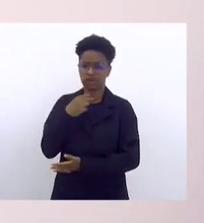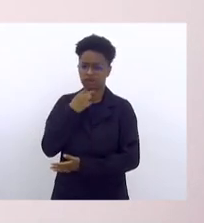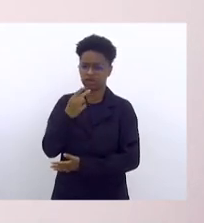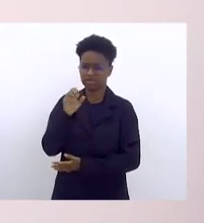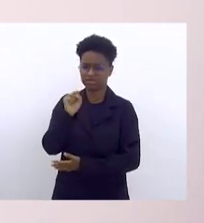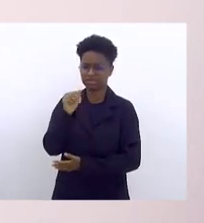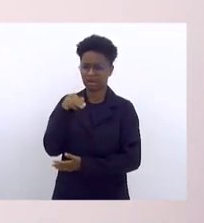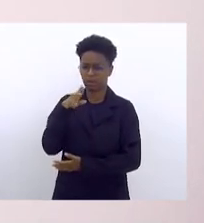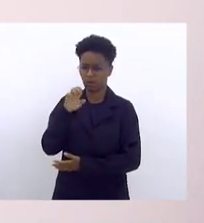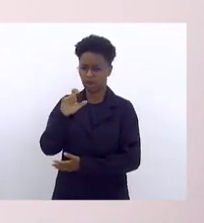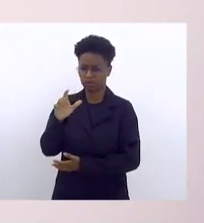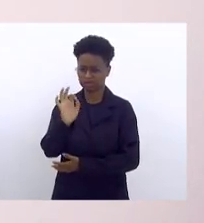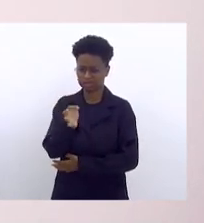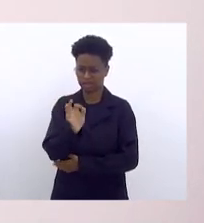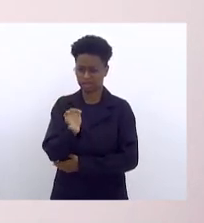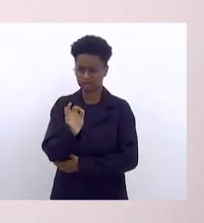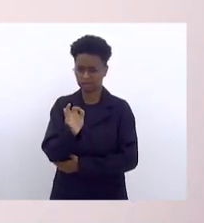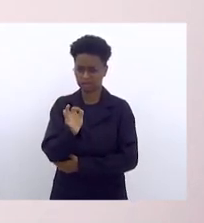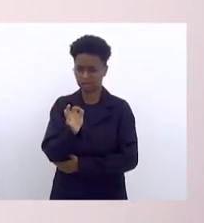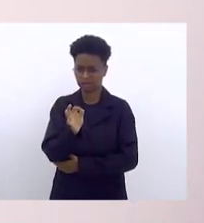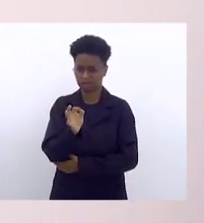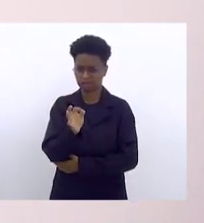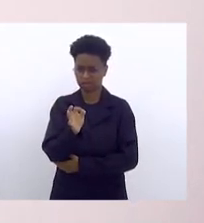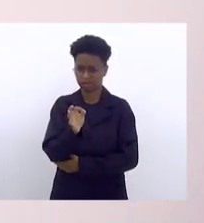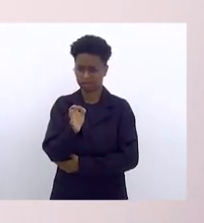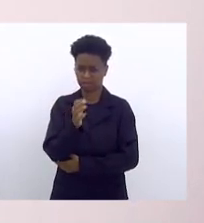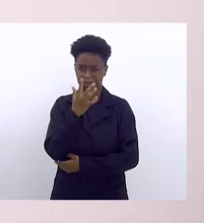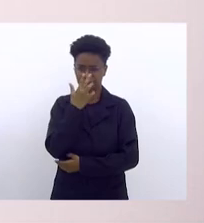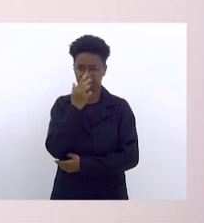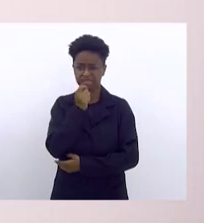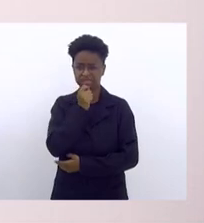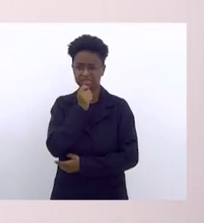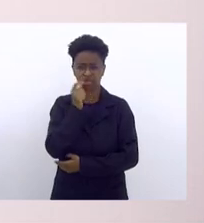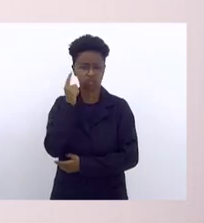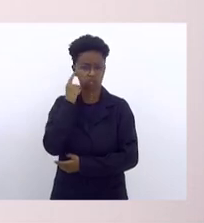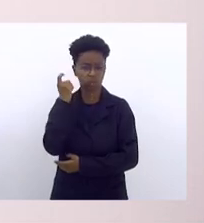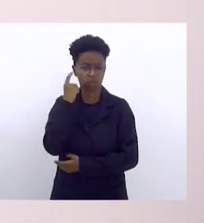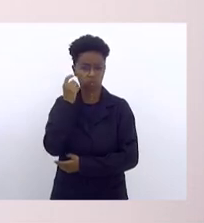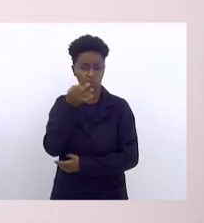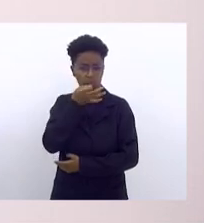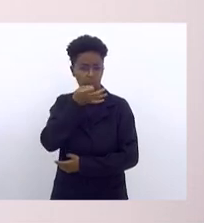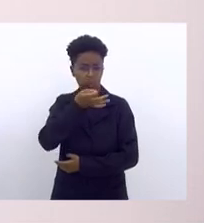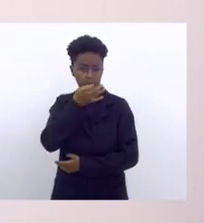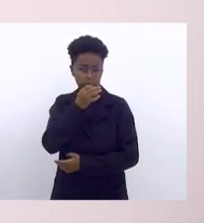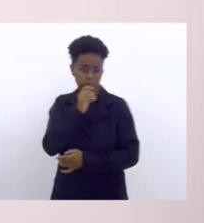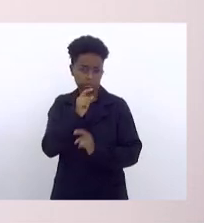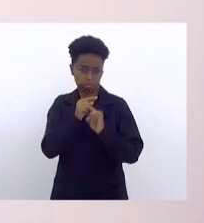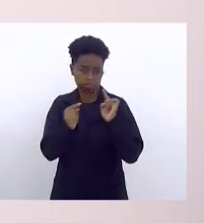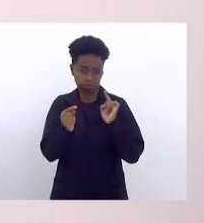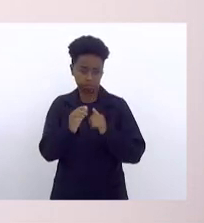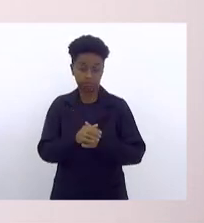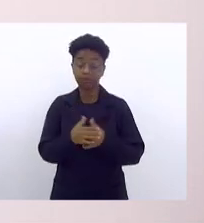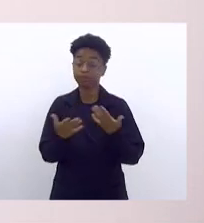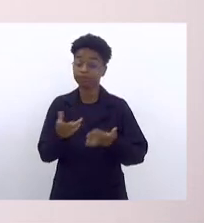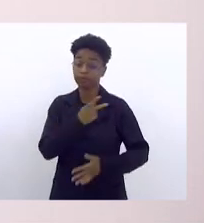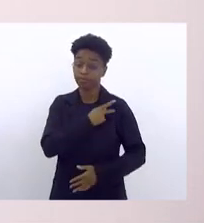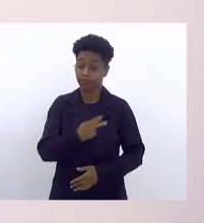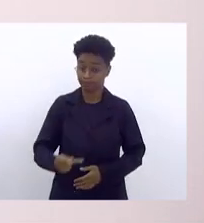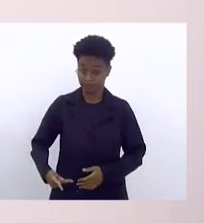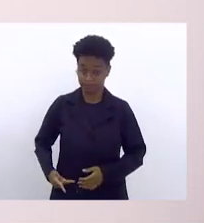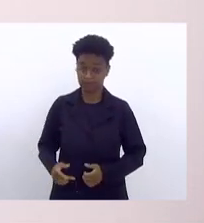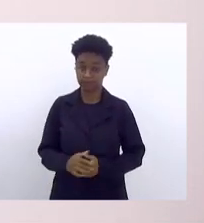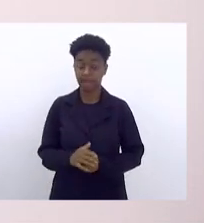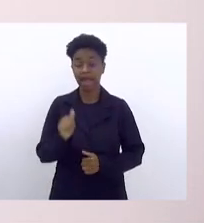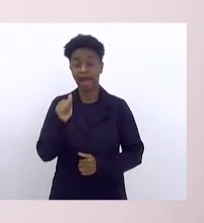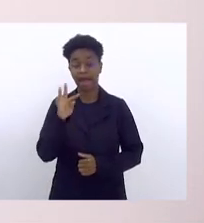parte da decoração as nossas crianças e adolescentes estão em suas casas se preparando para ir para a